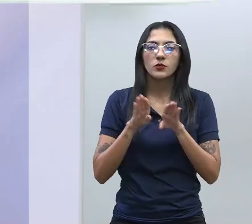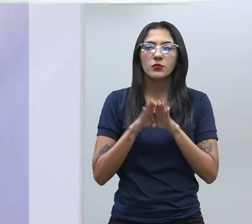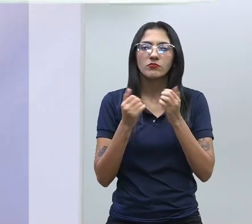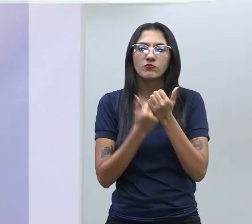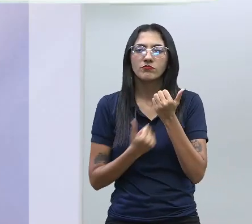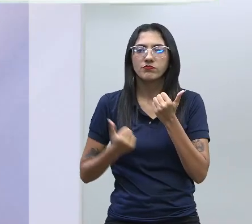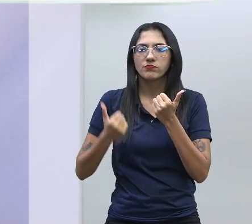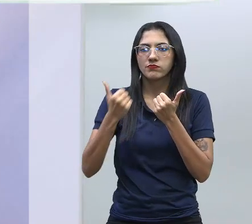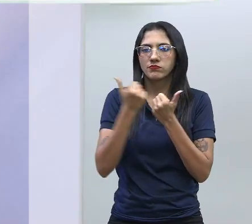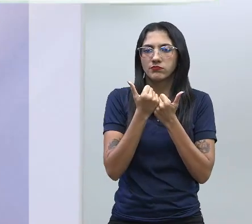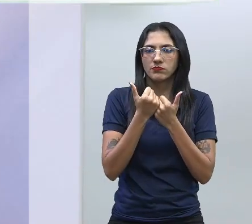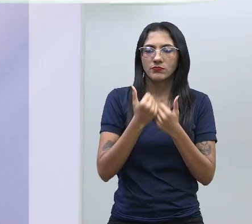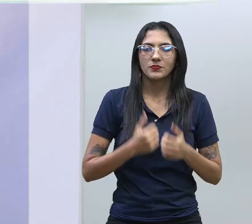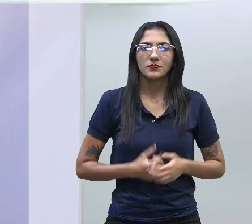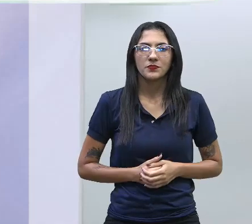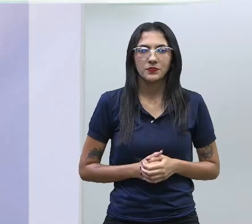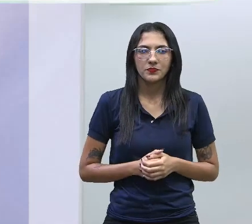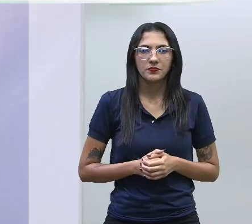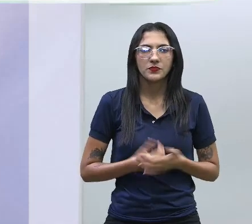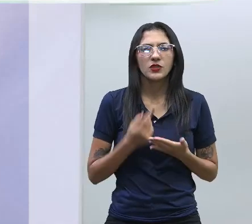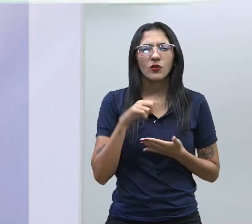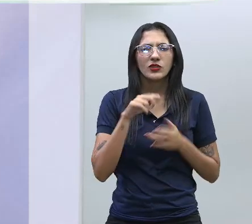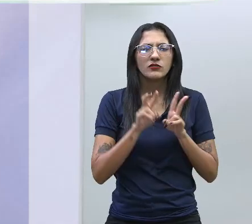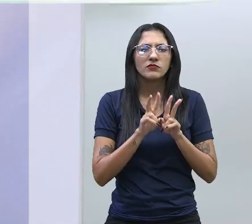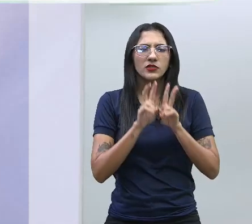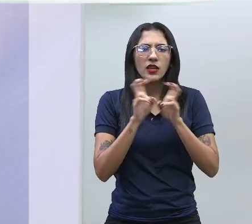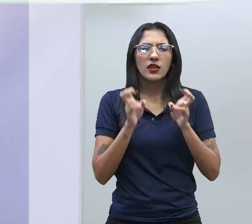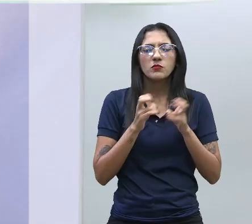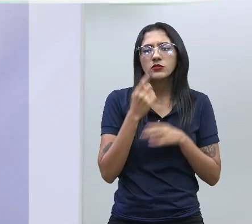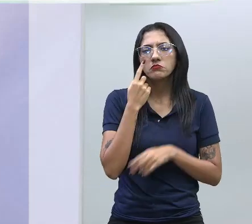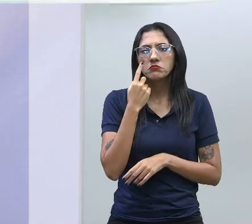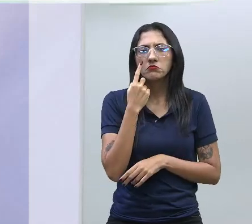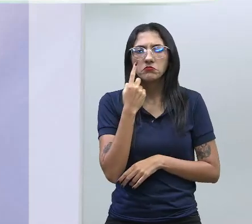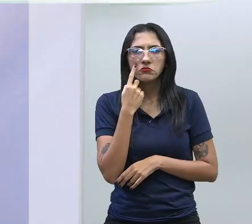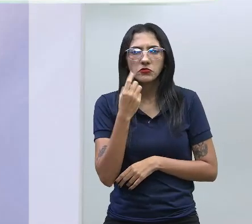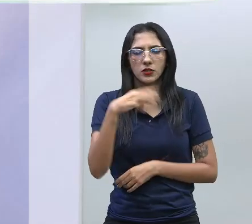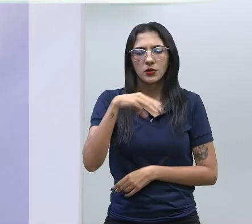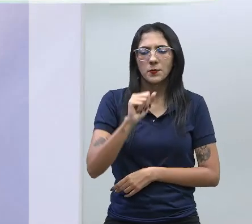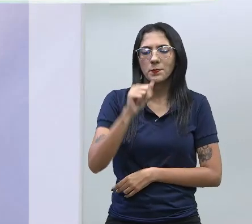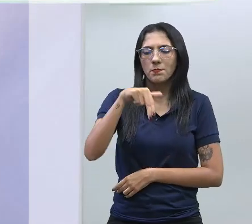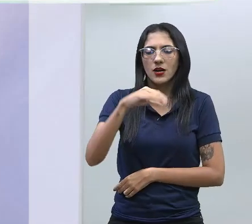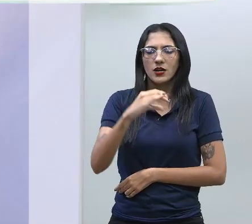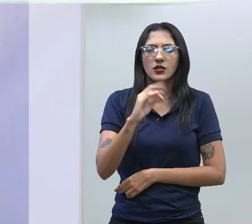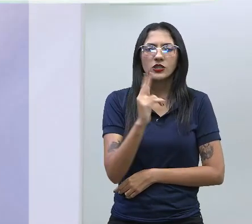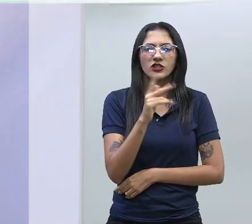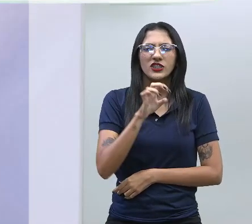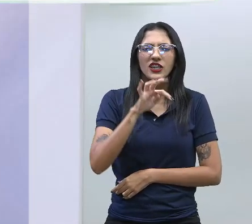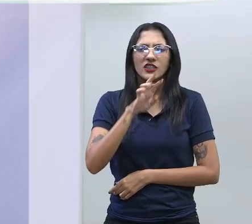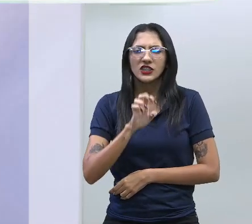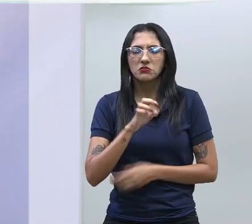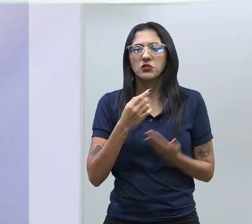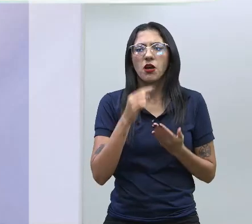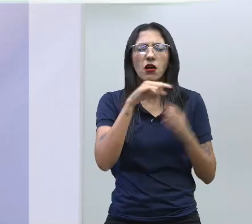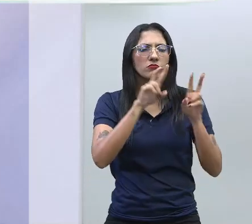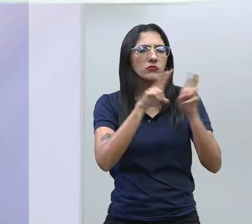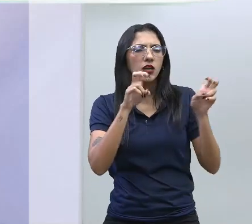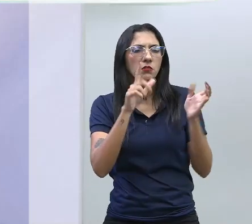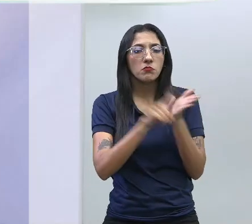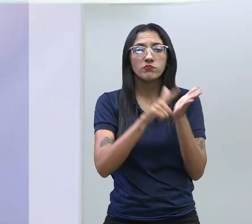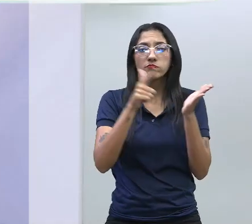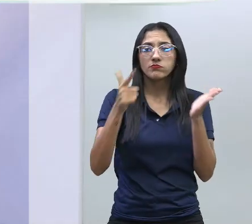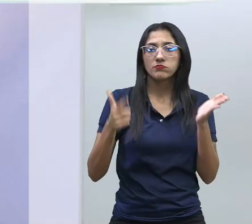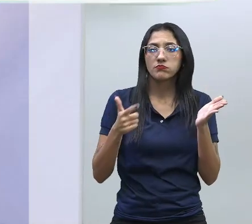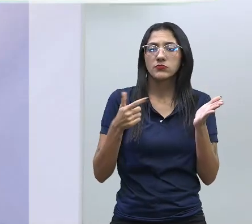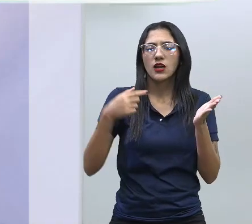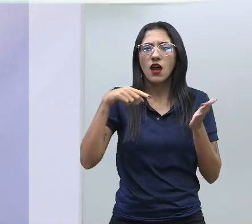esse título, a gente conhece mais comumente como manchete, né? Então, olha lá a manchete, você viu a manchete